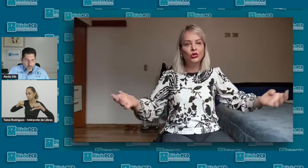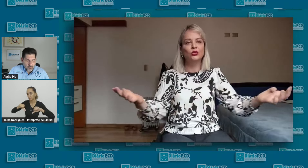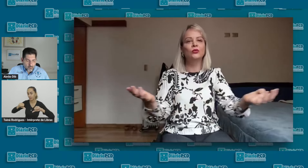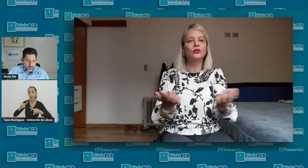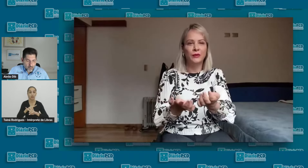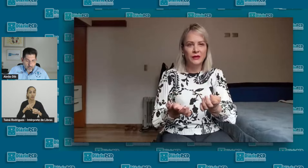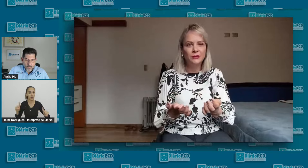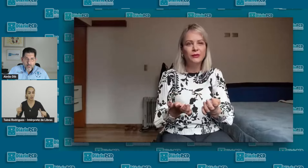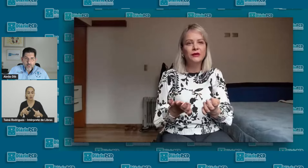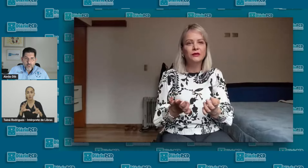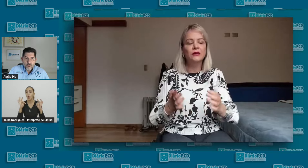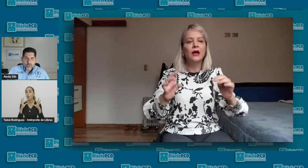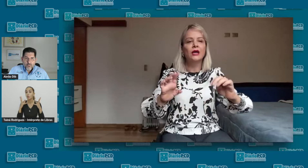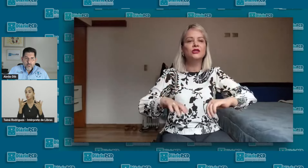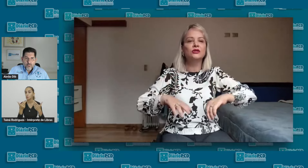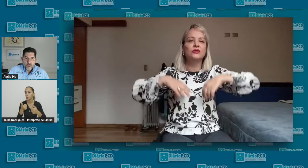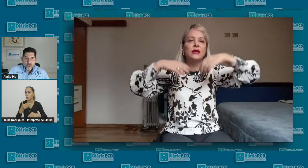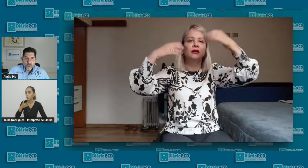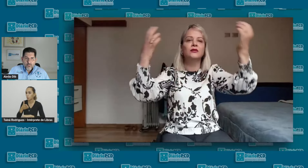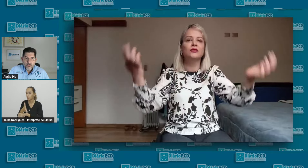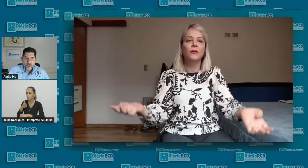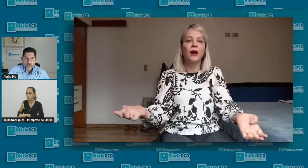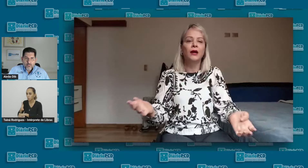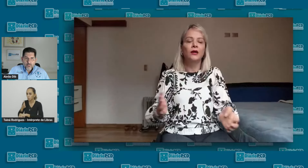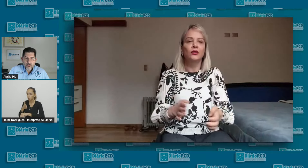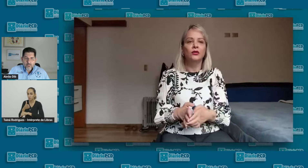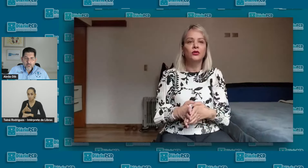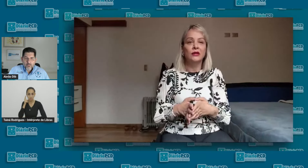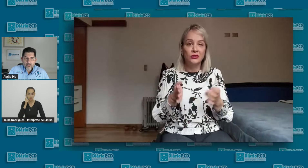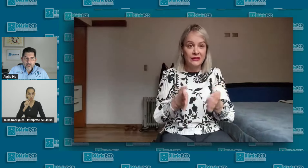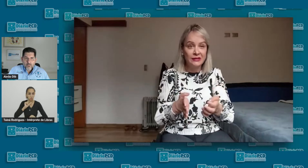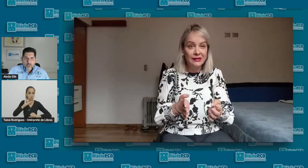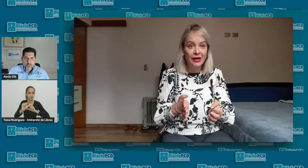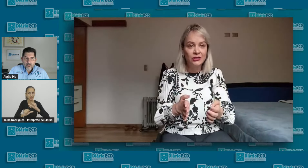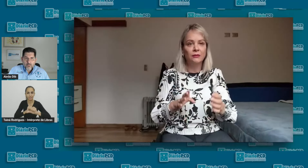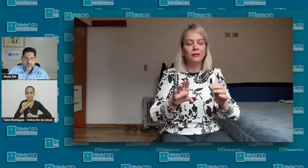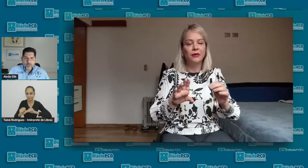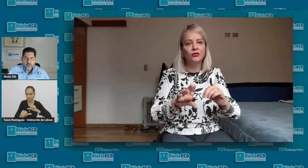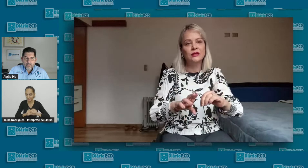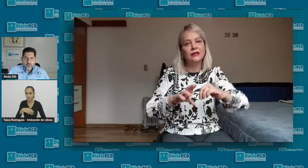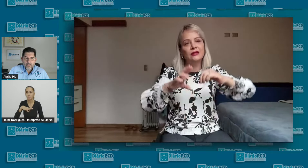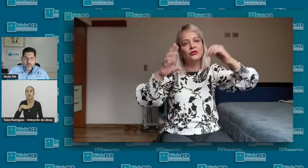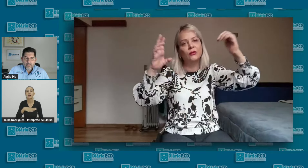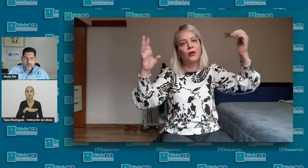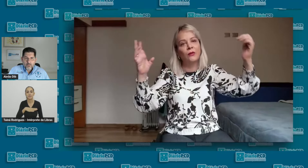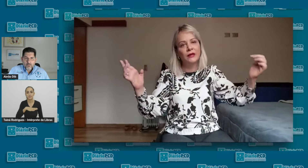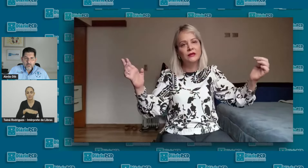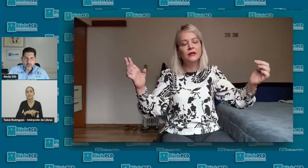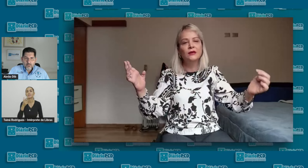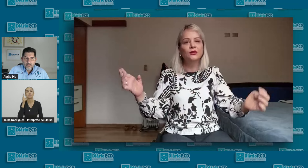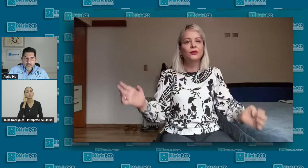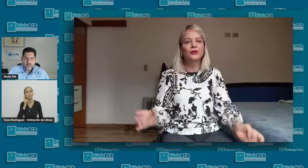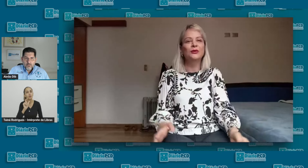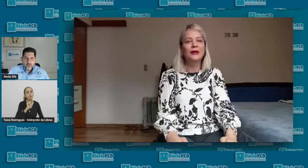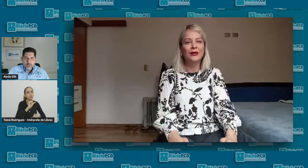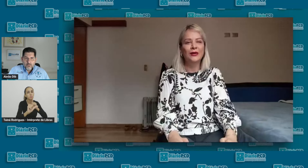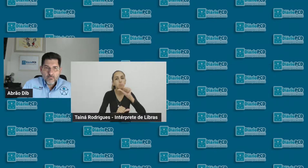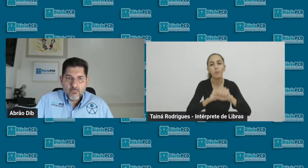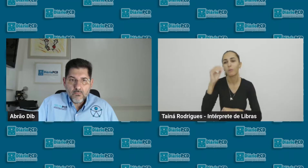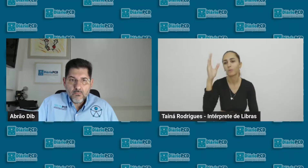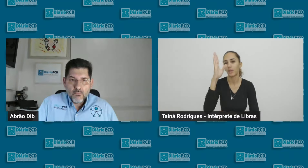todo mundo participando, a gente consegue transformar a nossa cidade para conseguir transformar o país num mundo